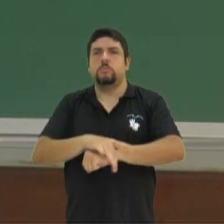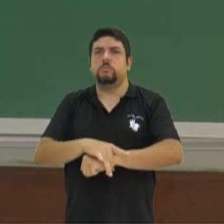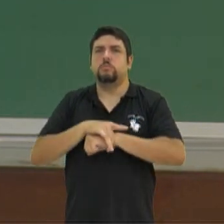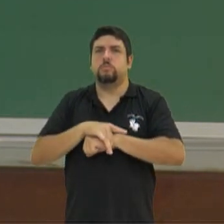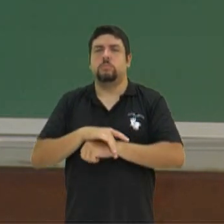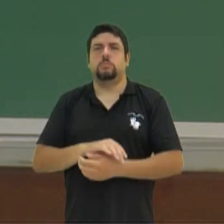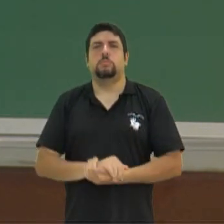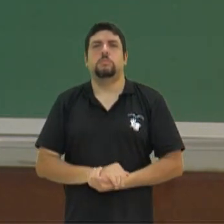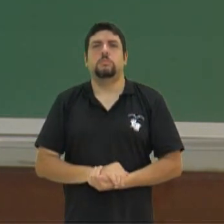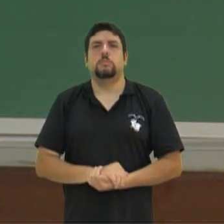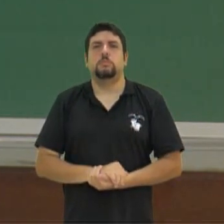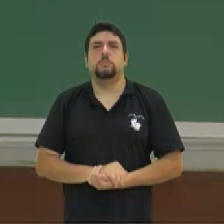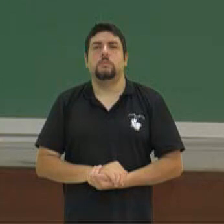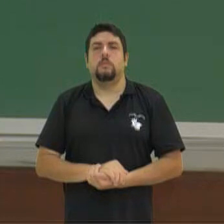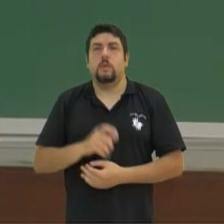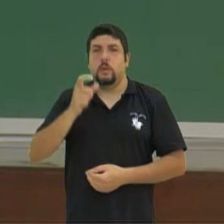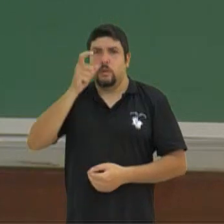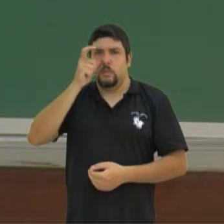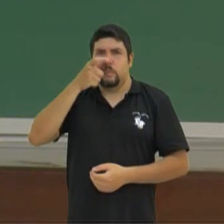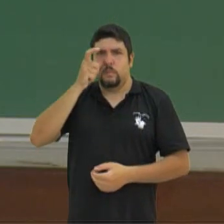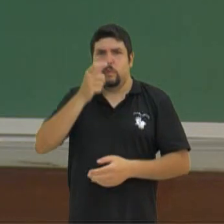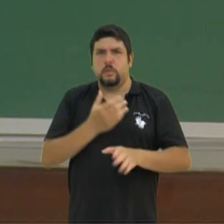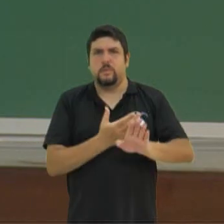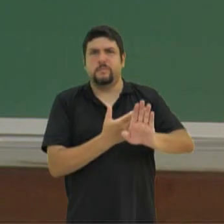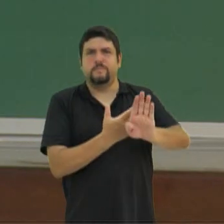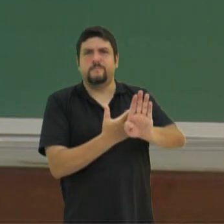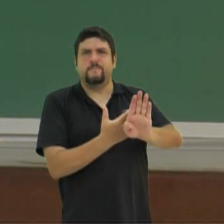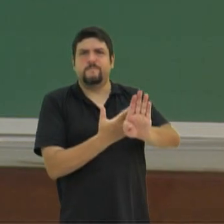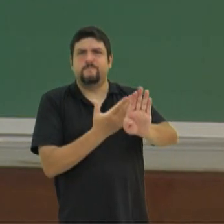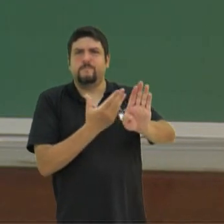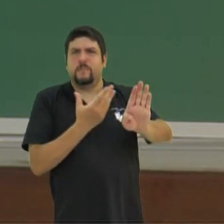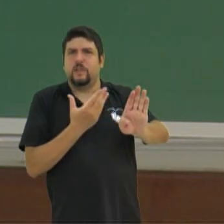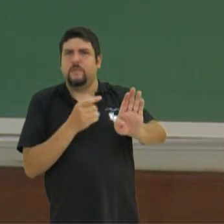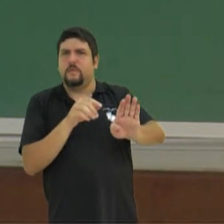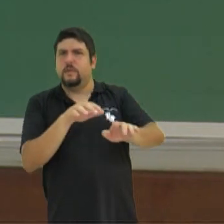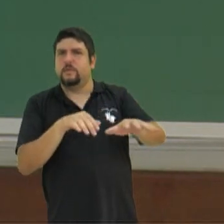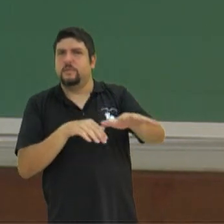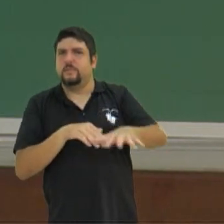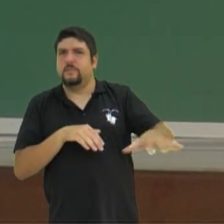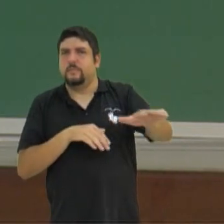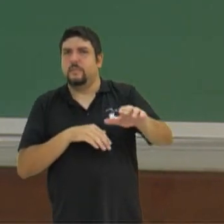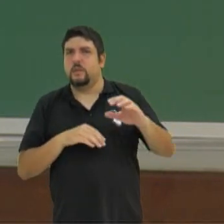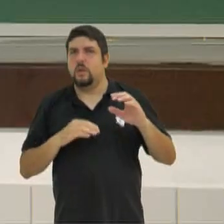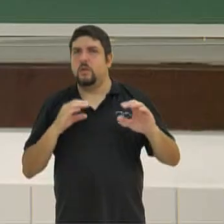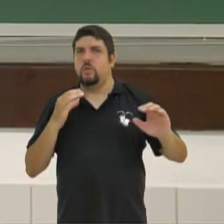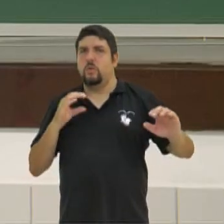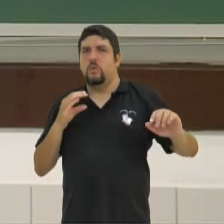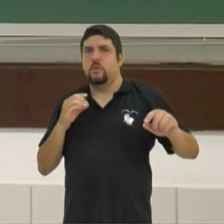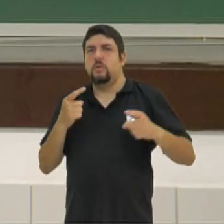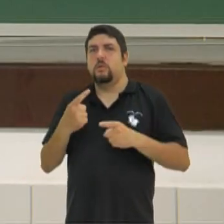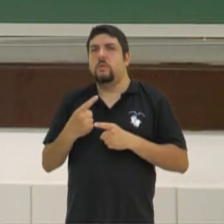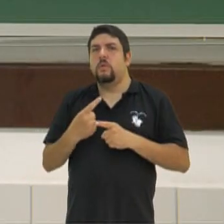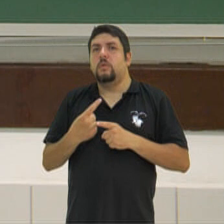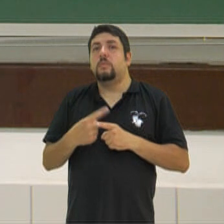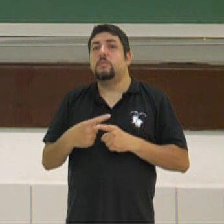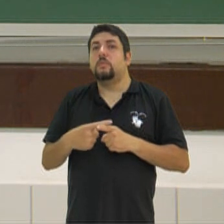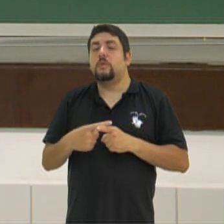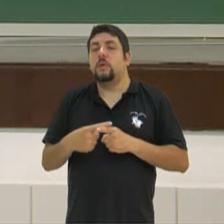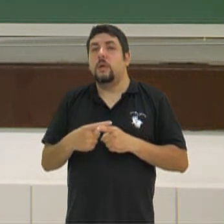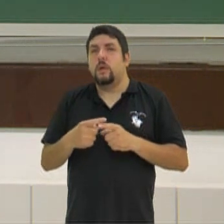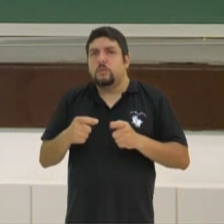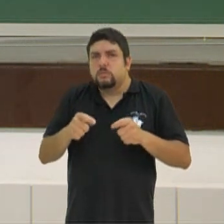afasta do ceticismo, pois acredita poder encontrar verdades. Por que que a gente não pode dizer